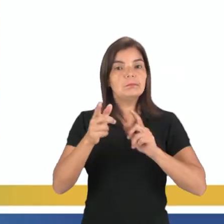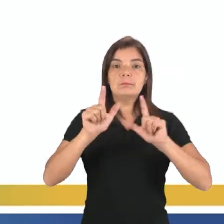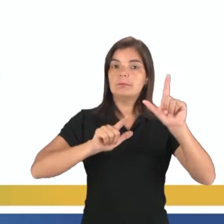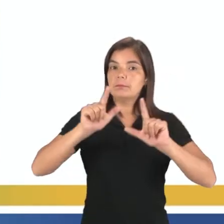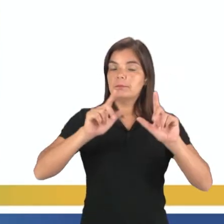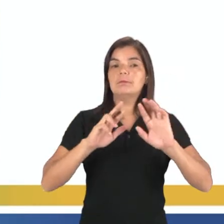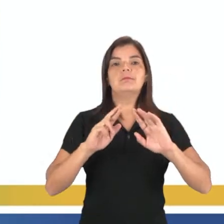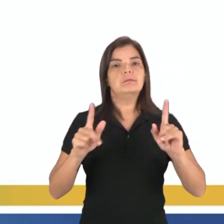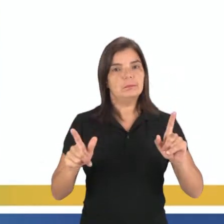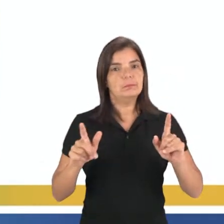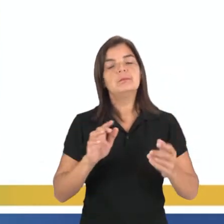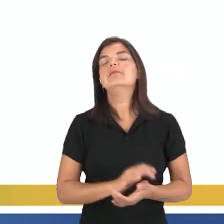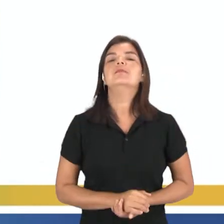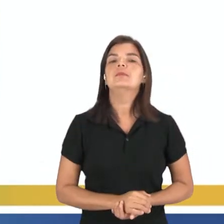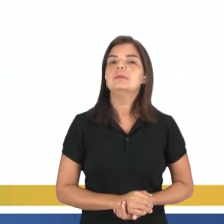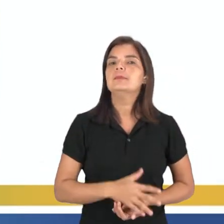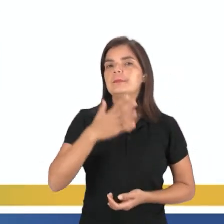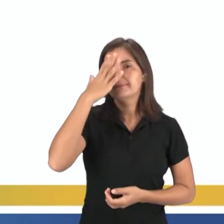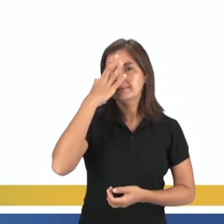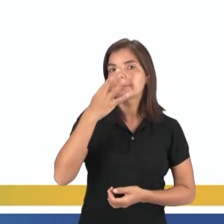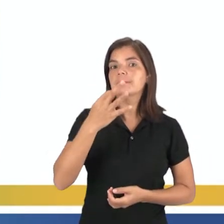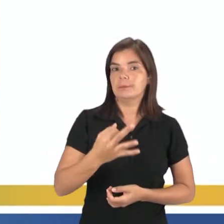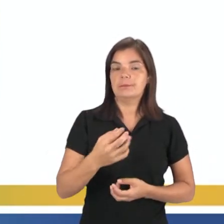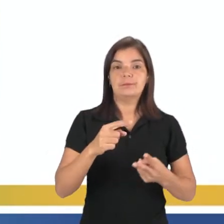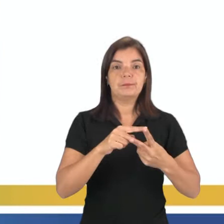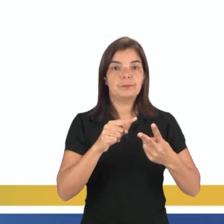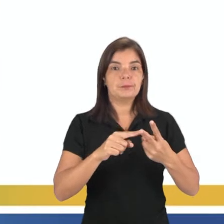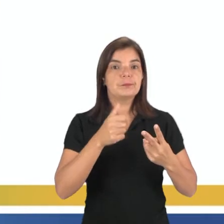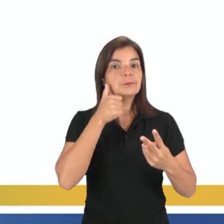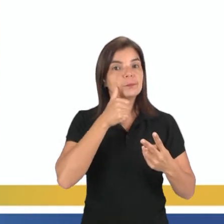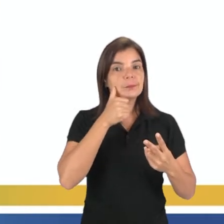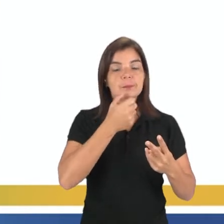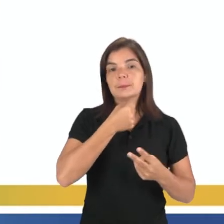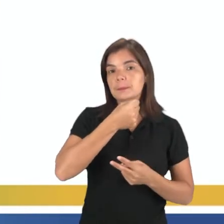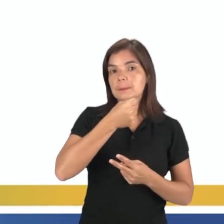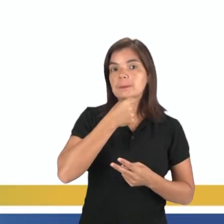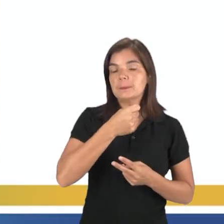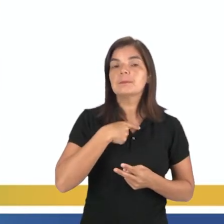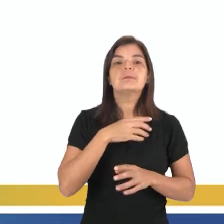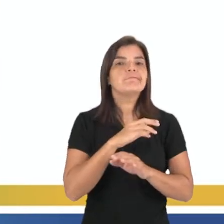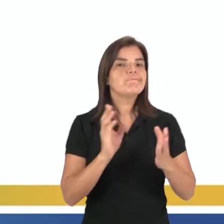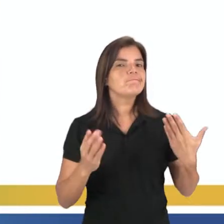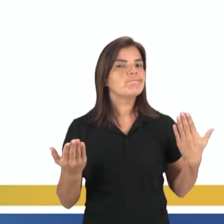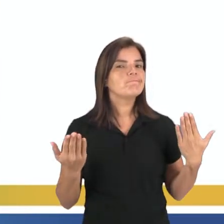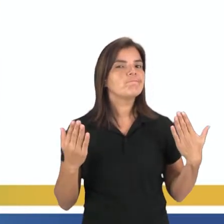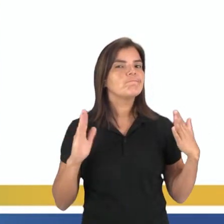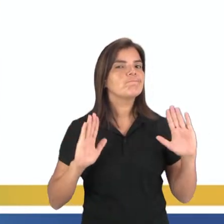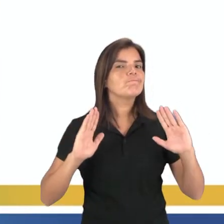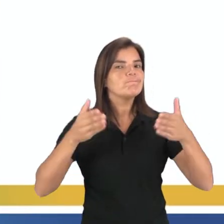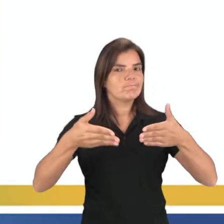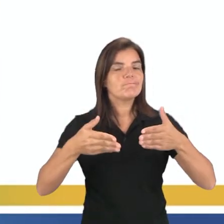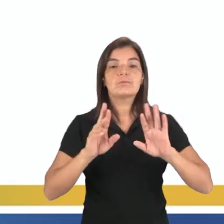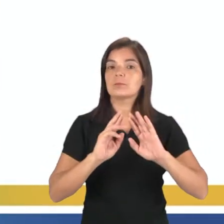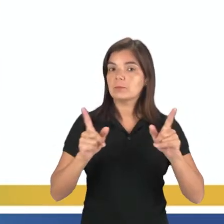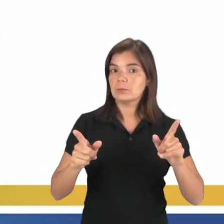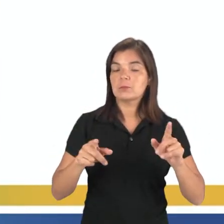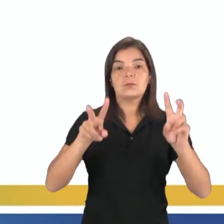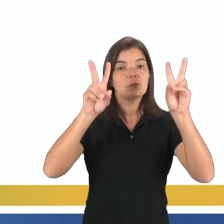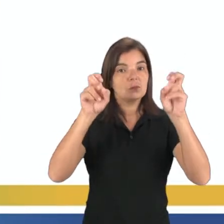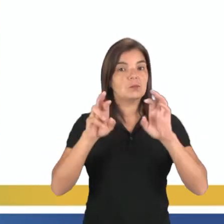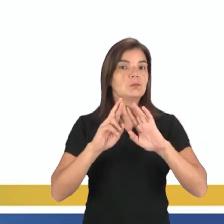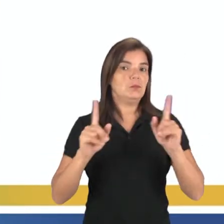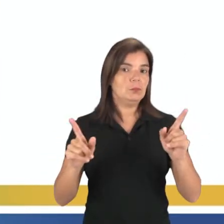TV diferentes. Com certeza, as duas apresentadoras dariam enfoques diferentes, mesmo se tratando do